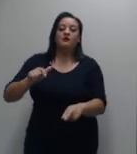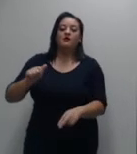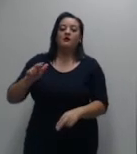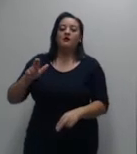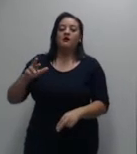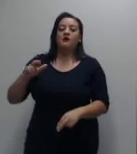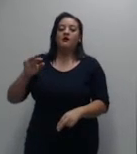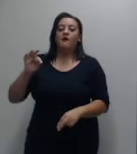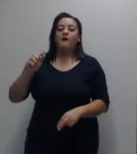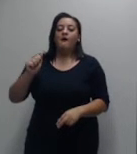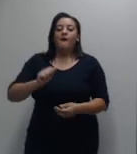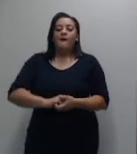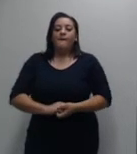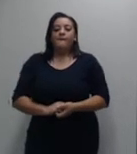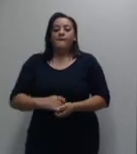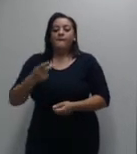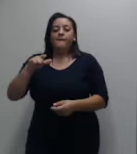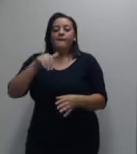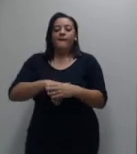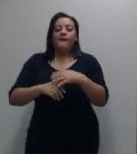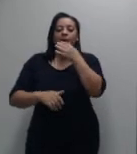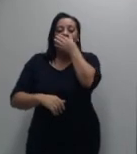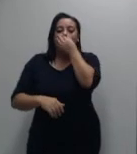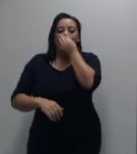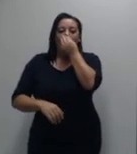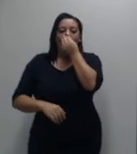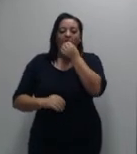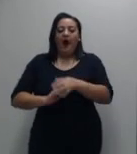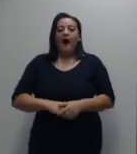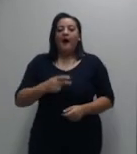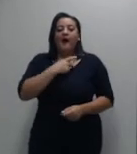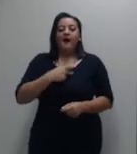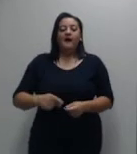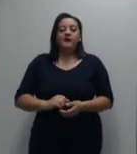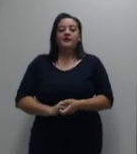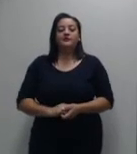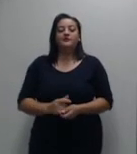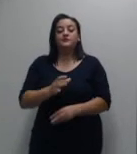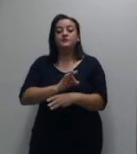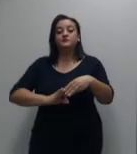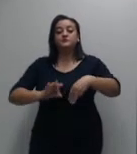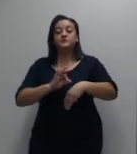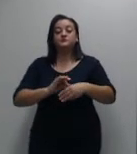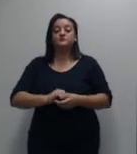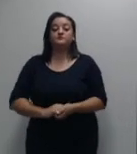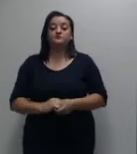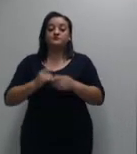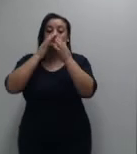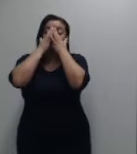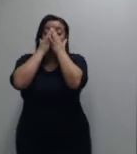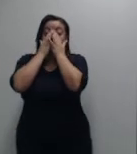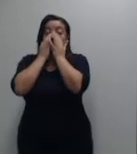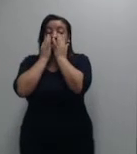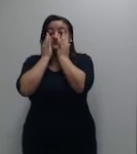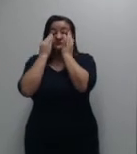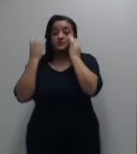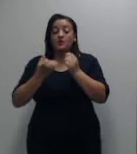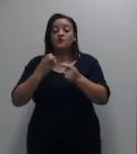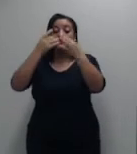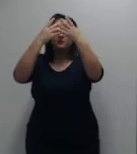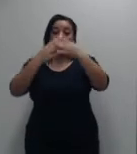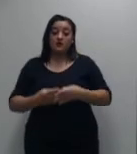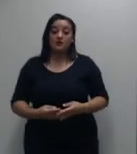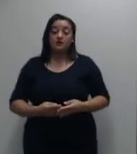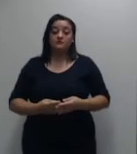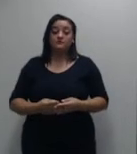Laurita mais para o seu voto só Presidente e seus ministros e eu gostaria de estar eu cheguei